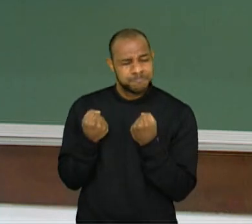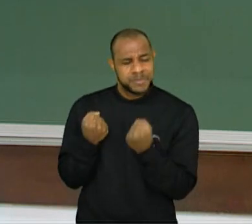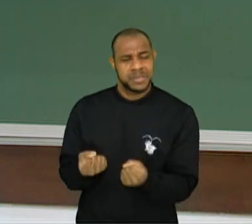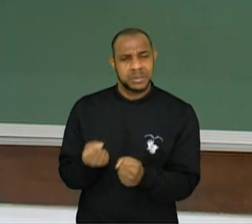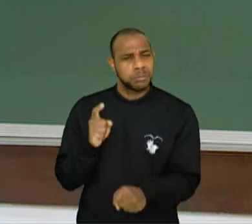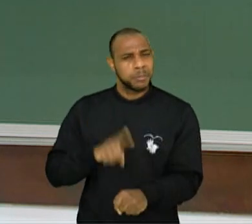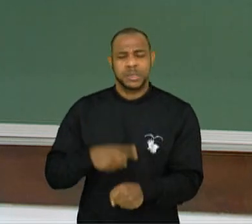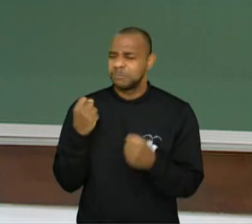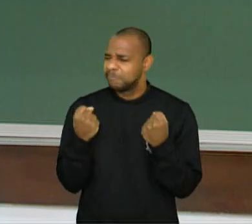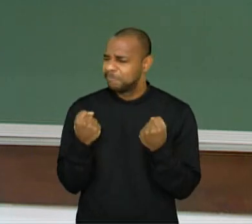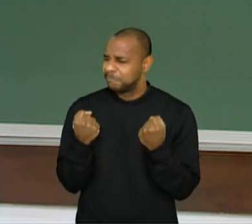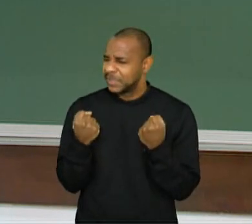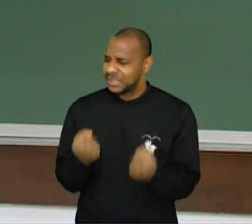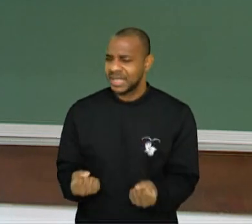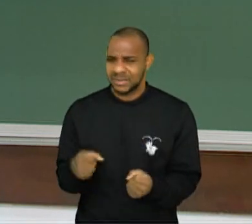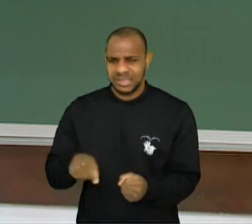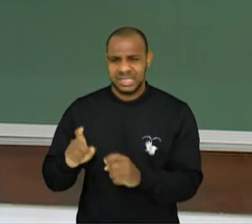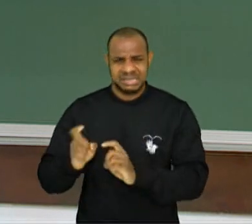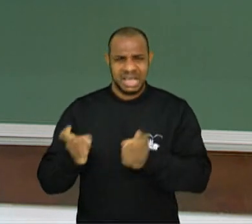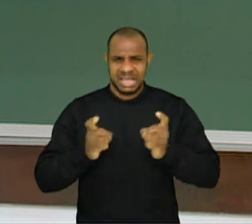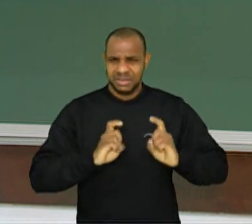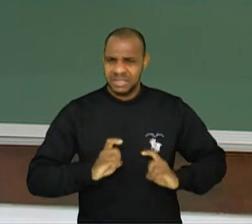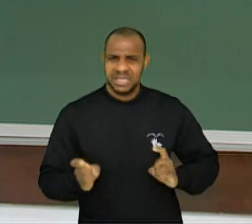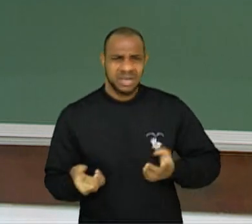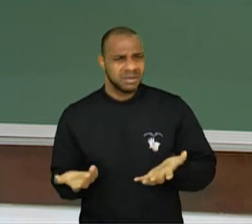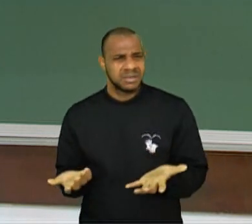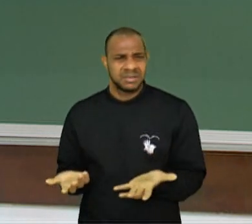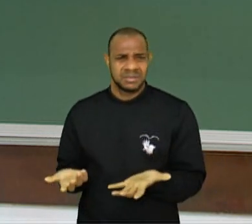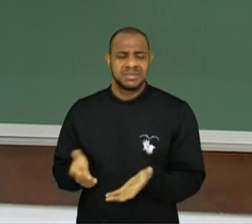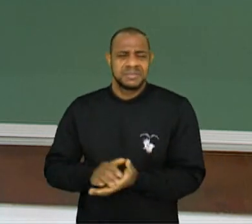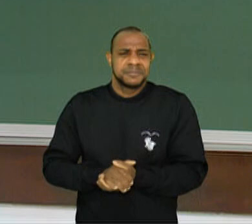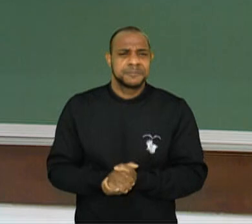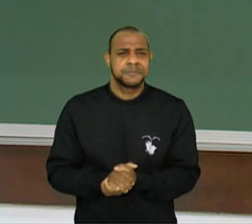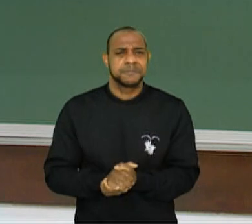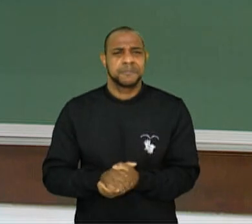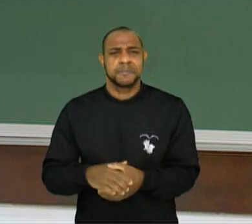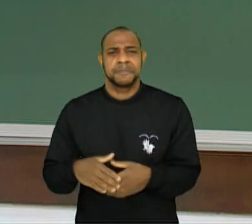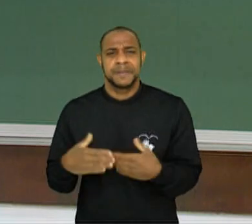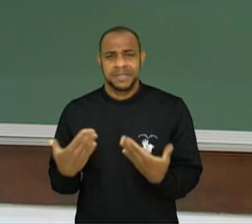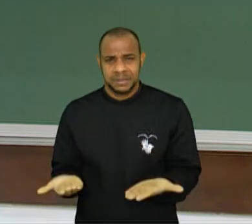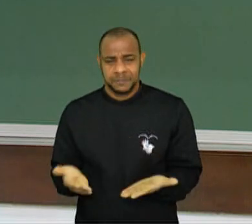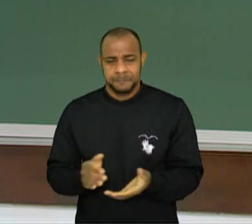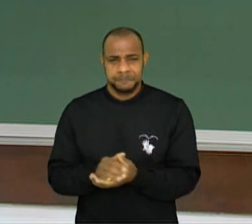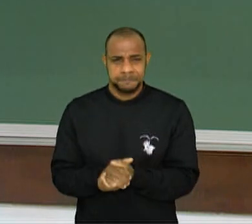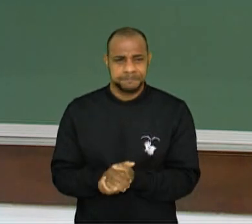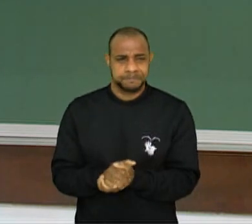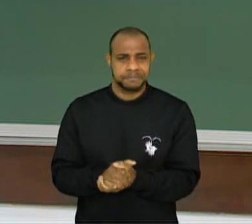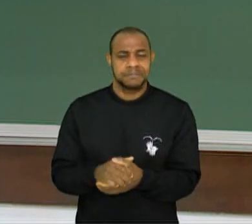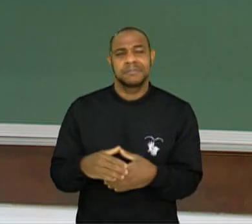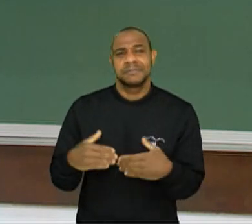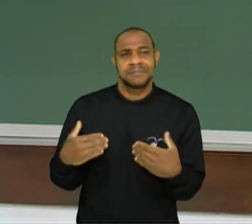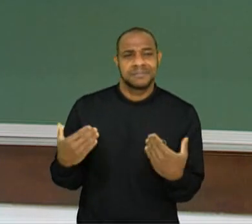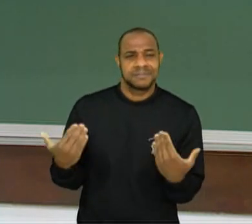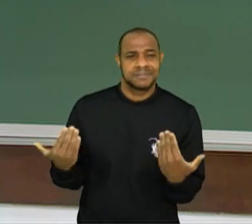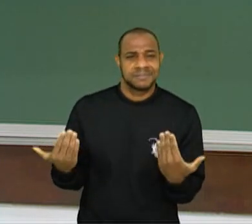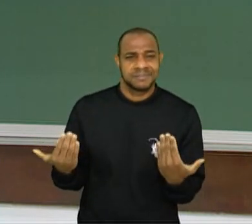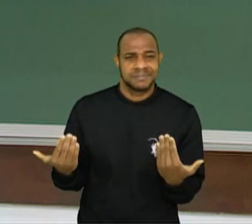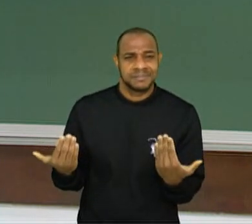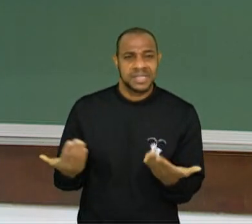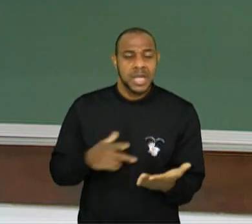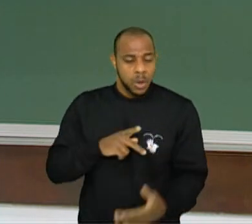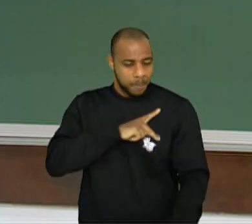né, nessa sessão. E independente das orientações do Darcy Ribeiro, diante da legalidade,